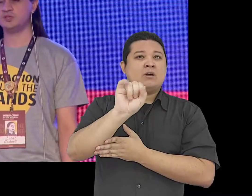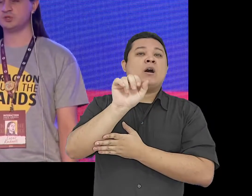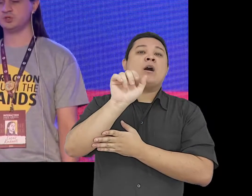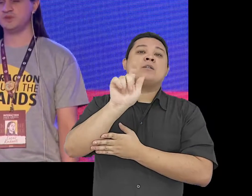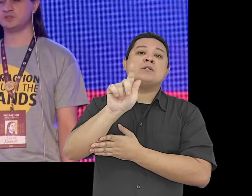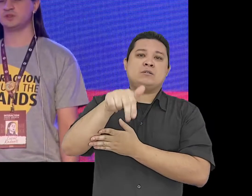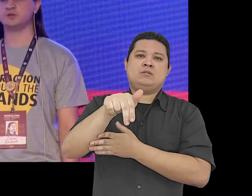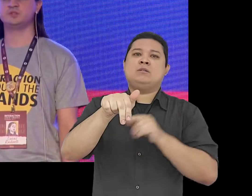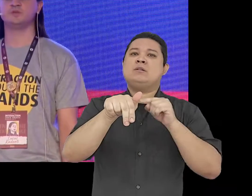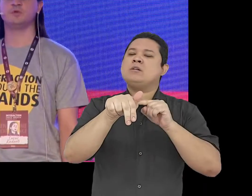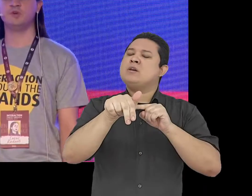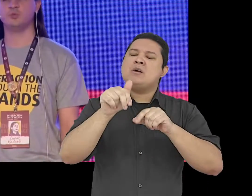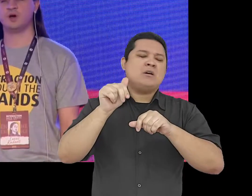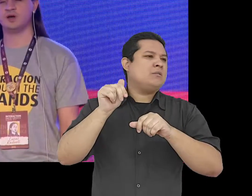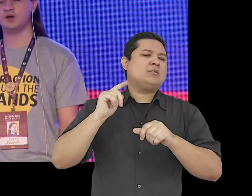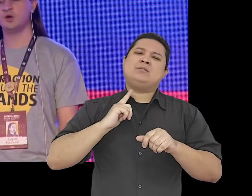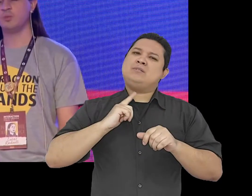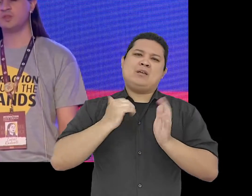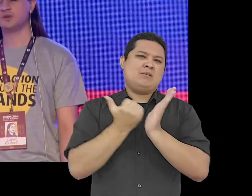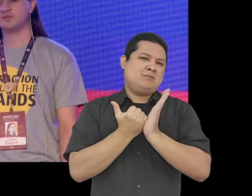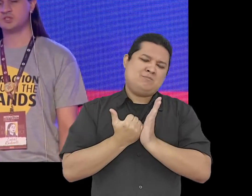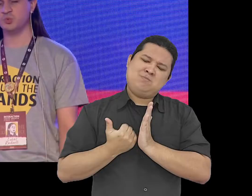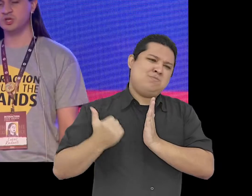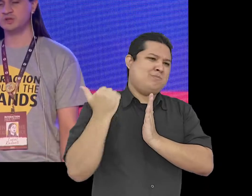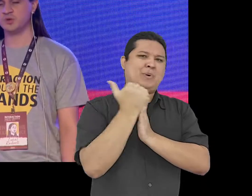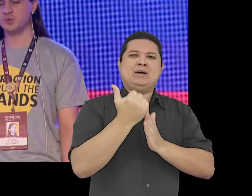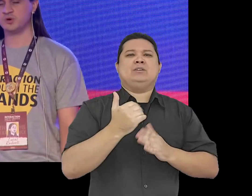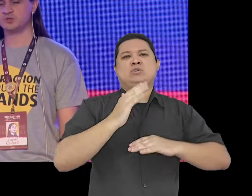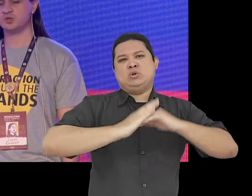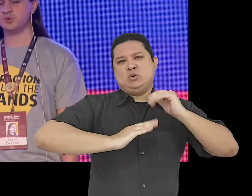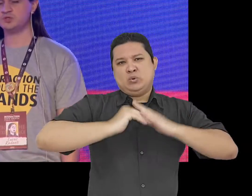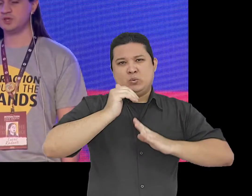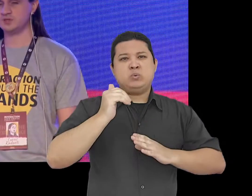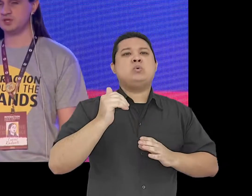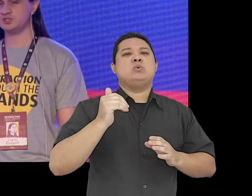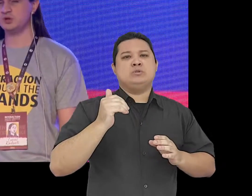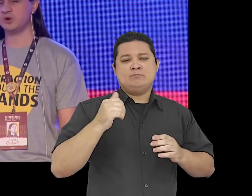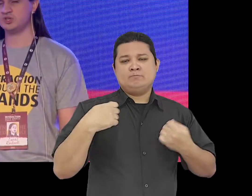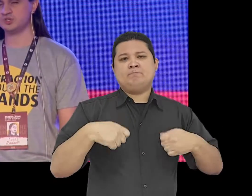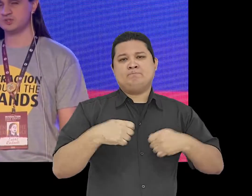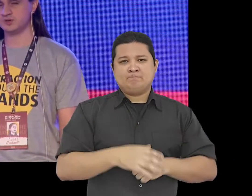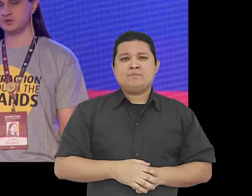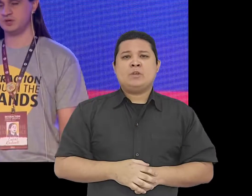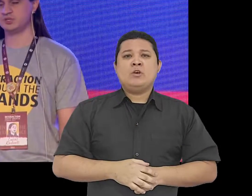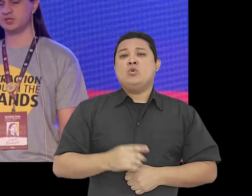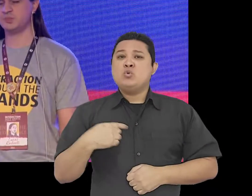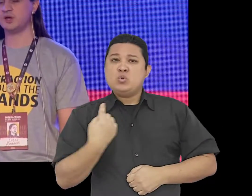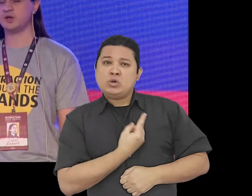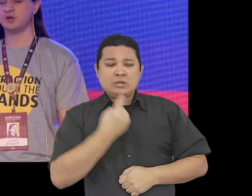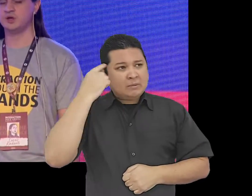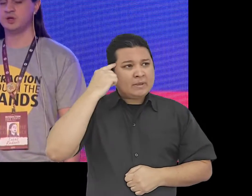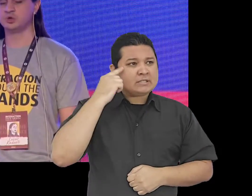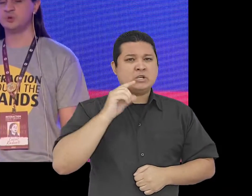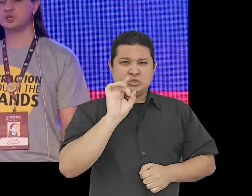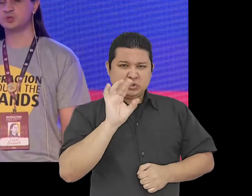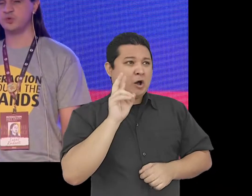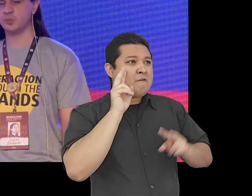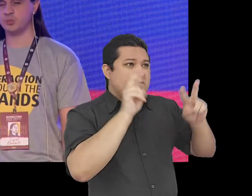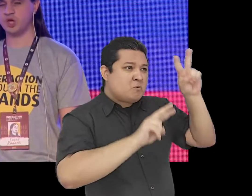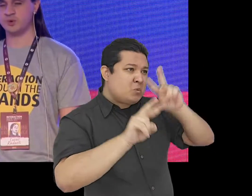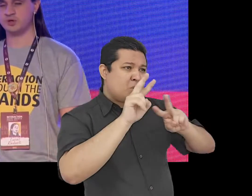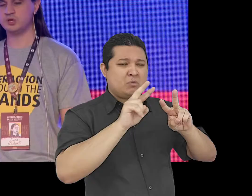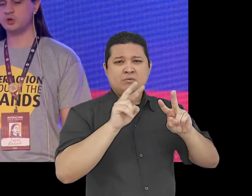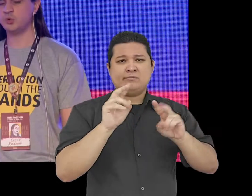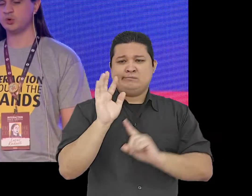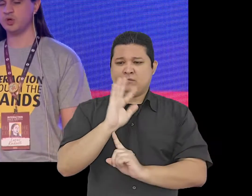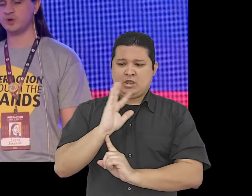problema. Porque se a gente só estivesse tentando desenvolver uma interface bonita, alguma coisa do tipo, a gente seria um artista. A gente está aqui para, normalmente, resolver